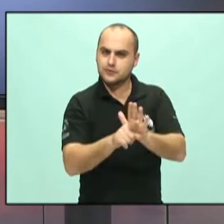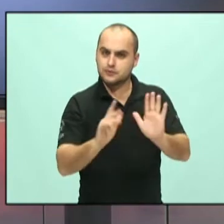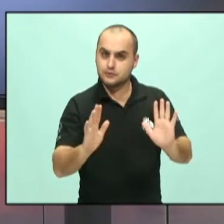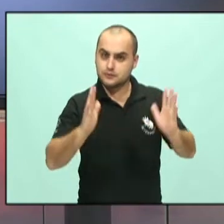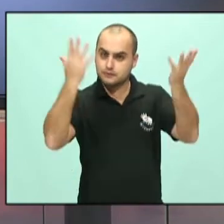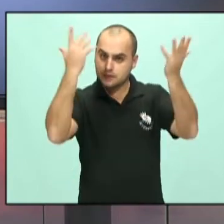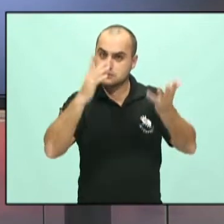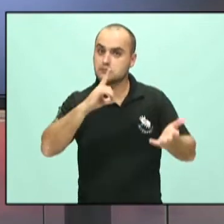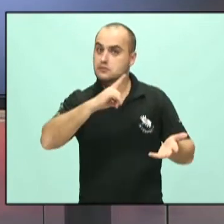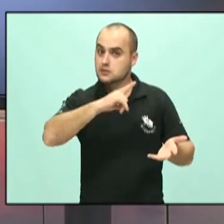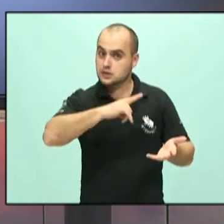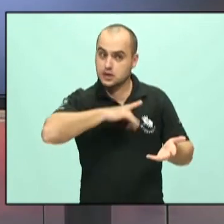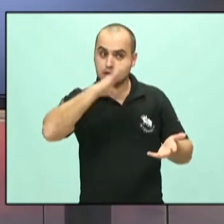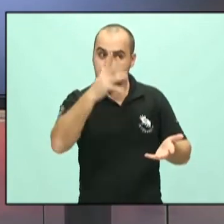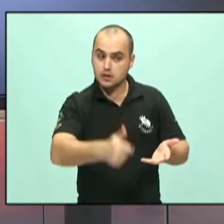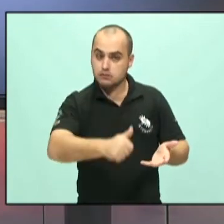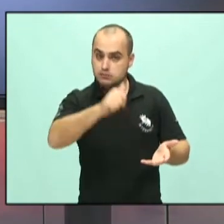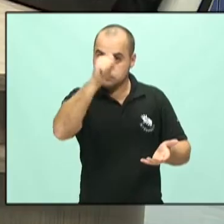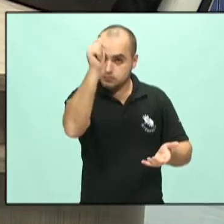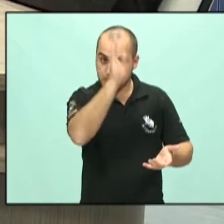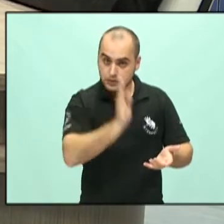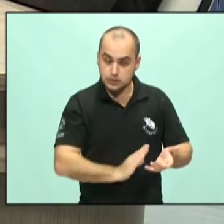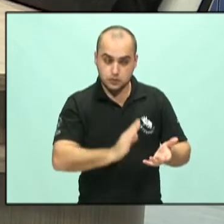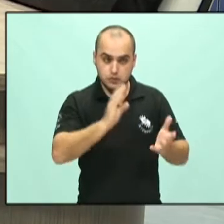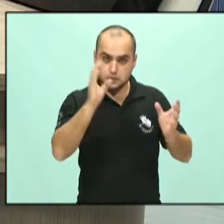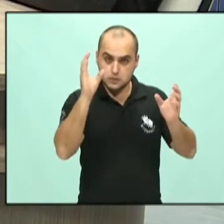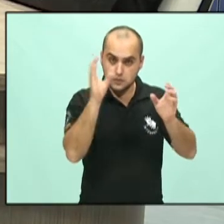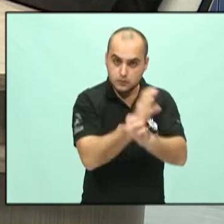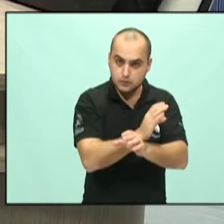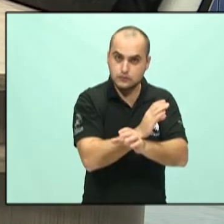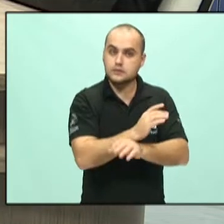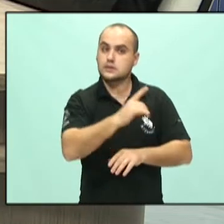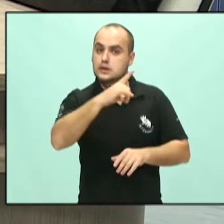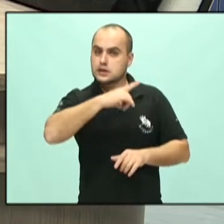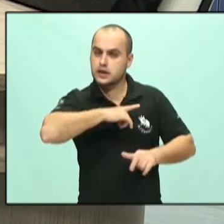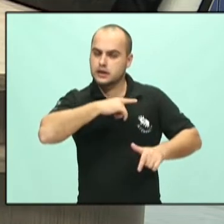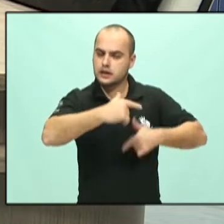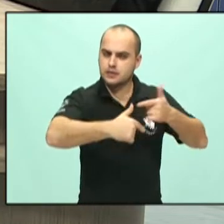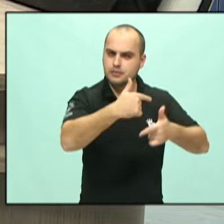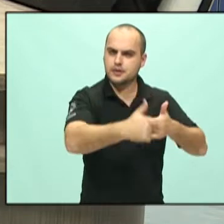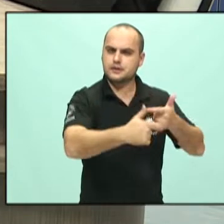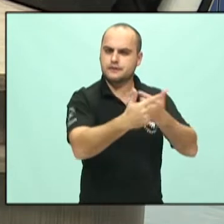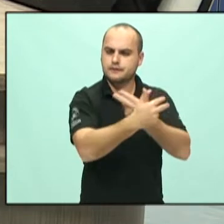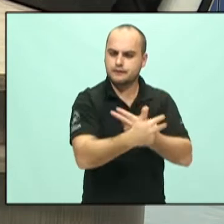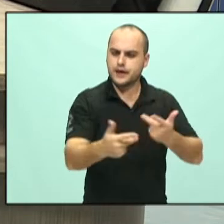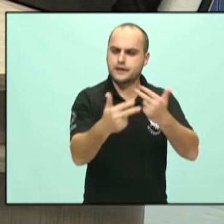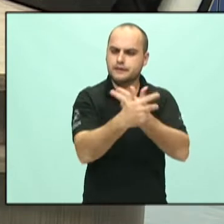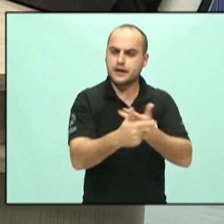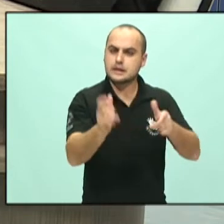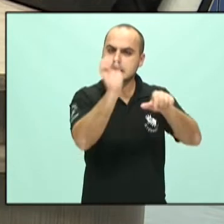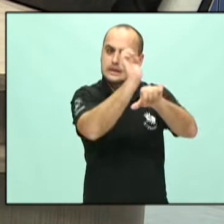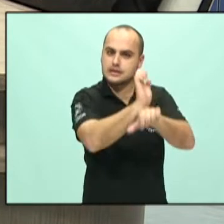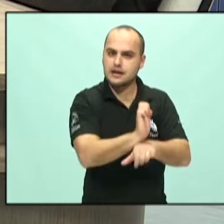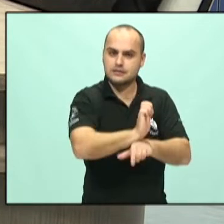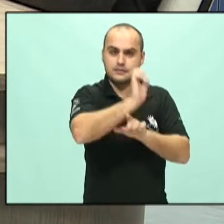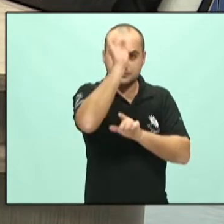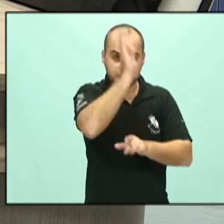tem a dimensão nacional e vem trabalhos e autores de diversos estados